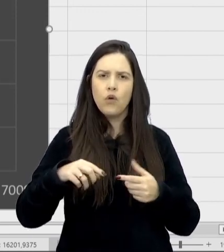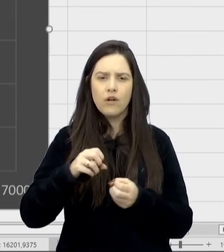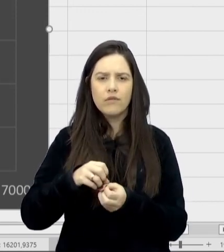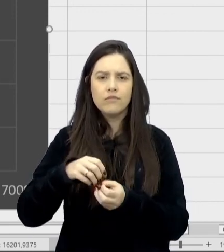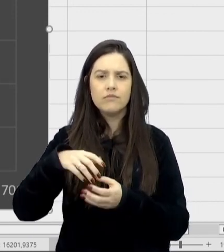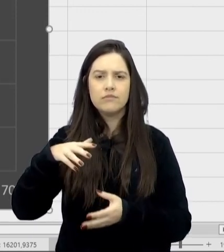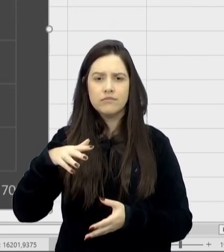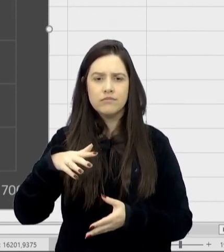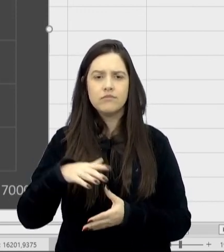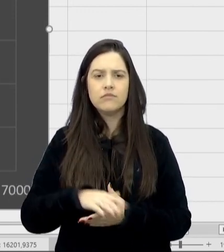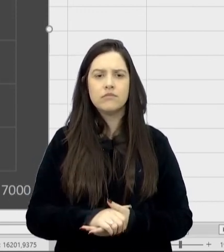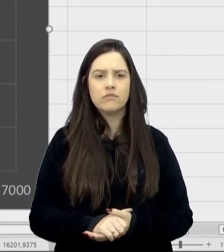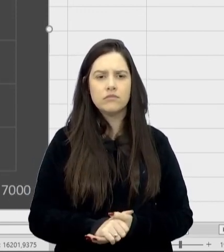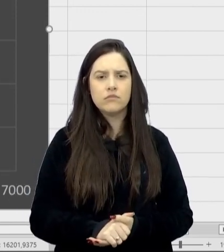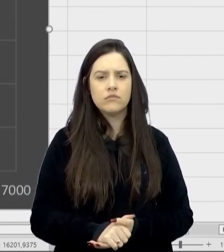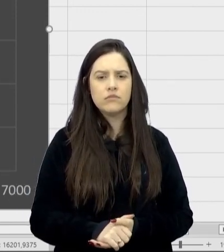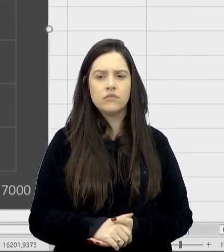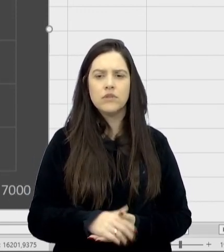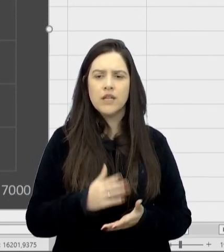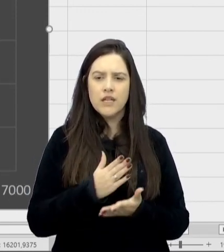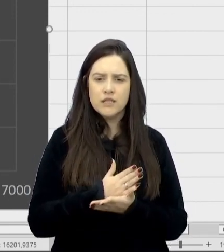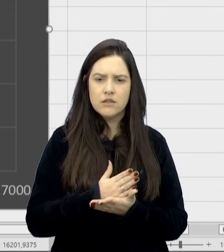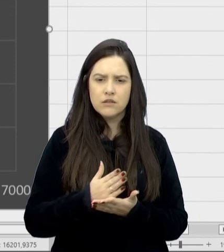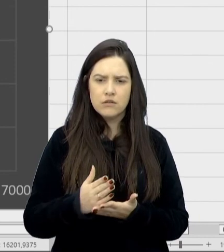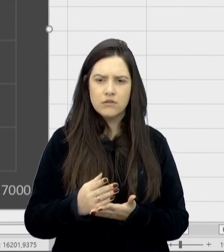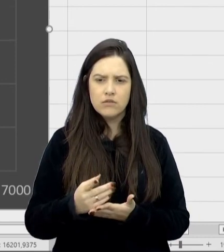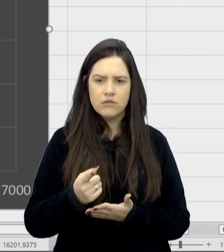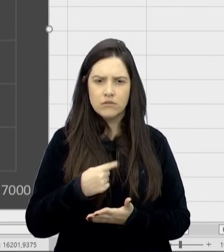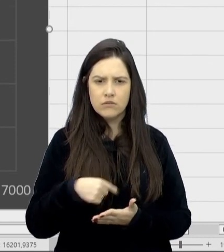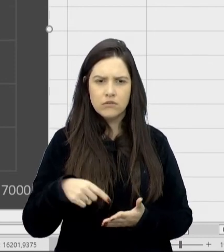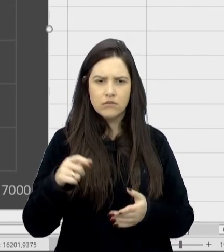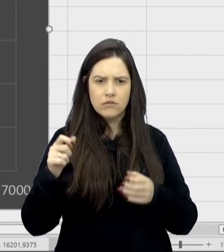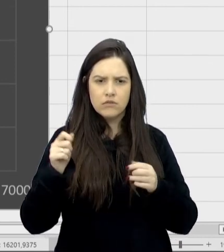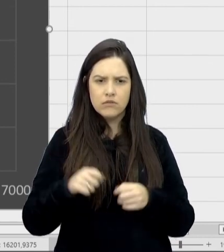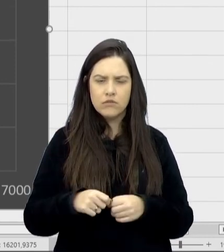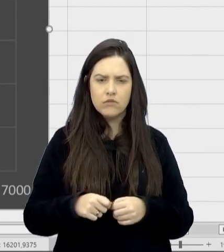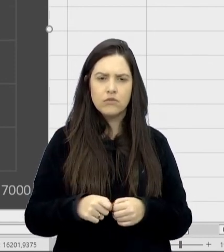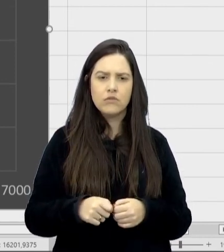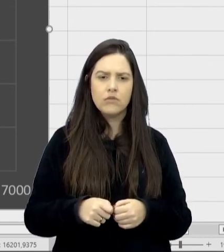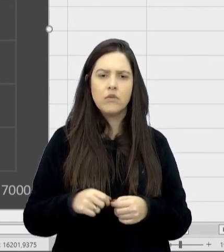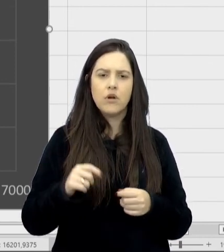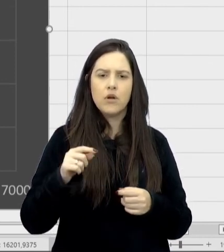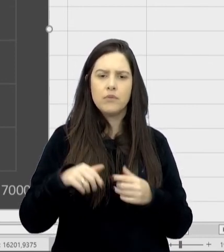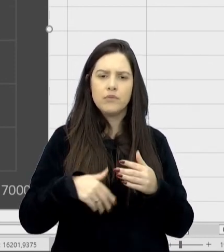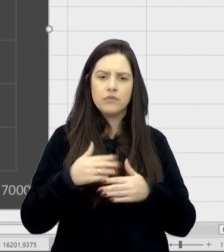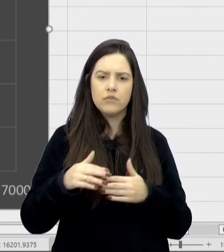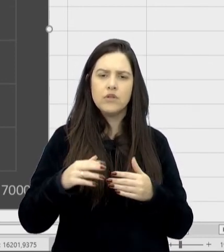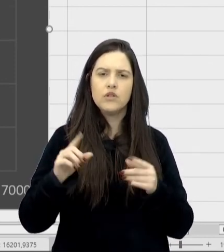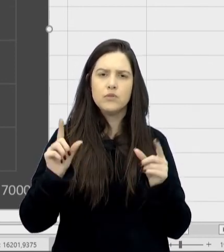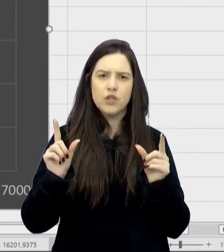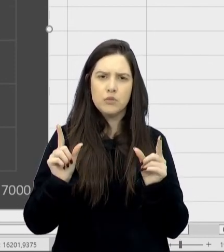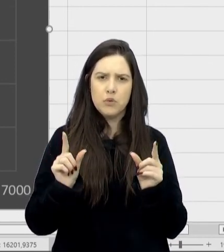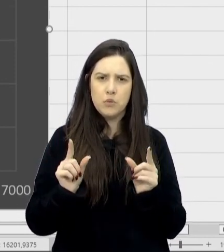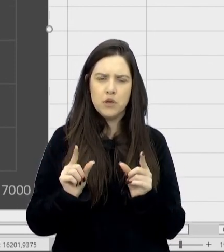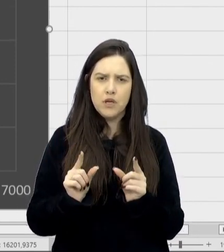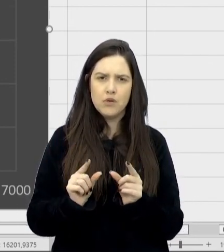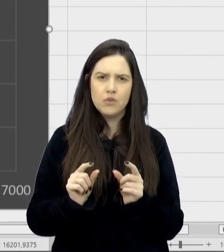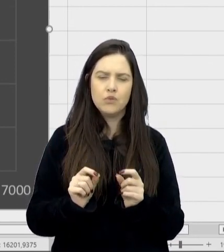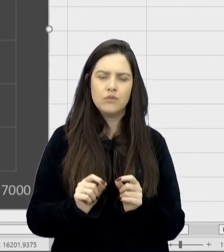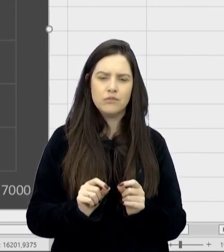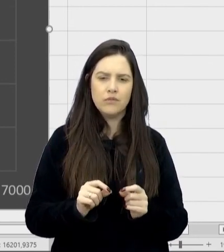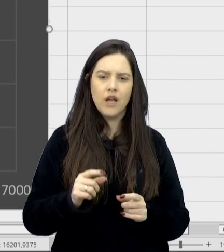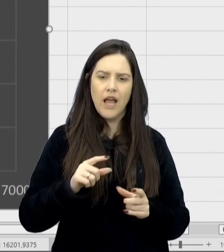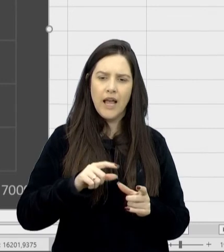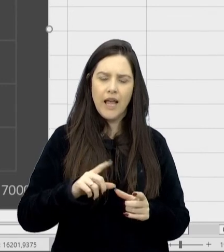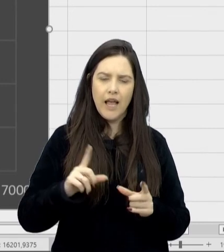uma curva. Inicialmente, a gente tem um decaimento brusco, né? E depois ele vai diminuindo um pouco. Começa a